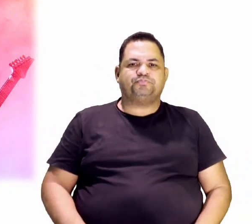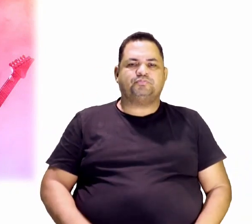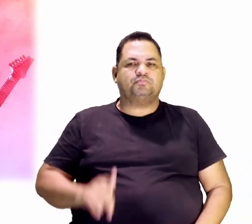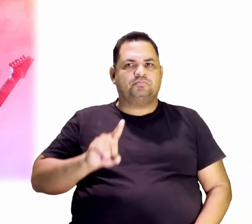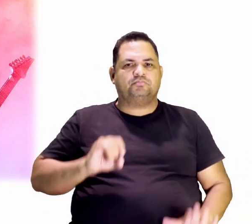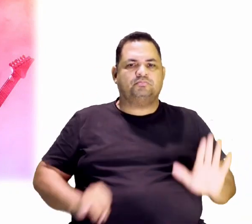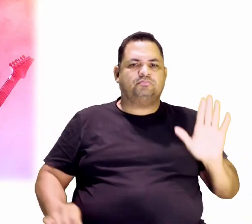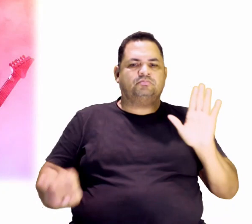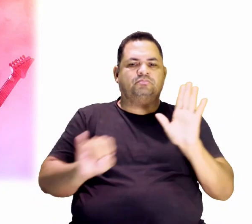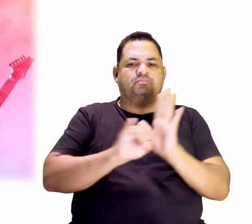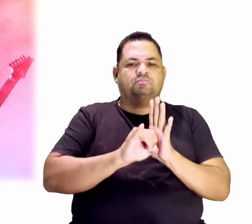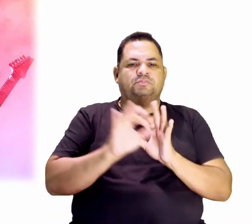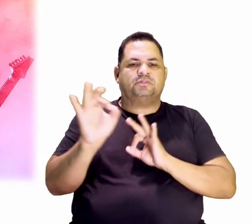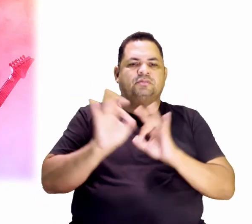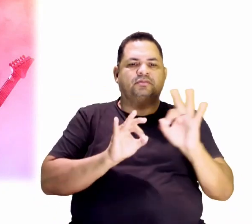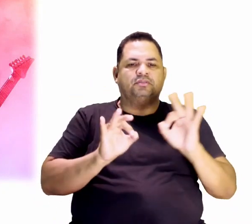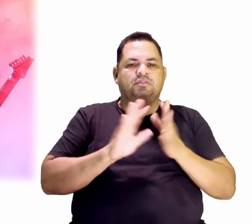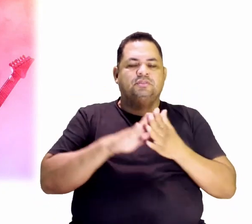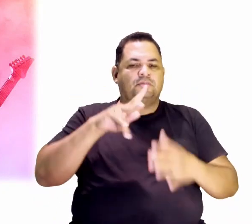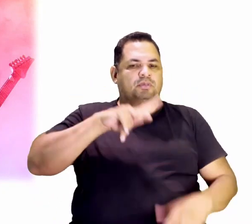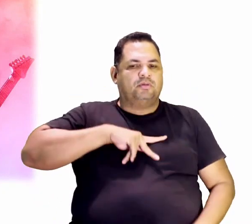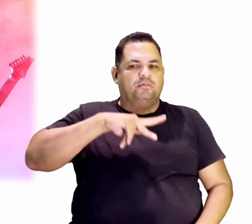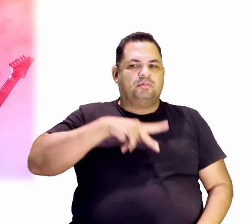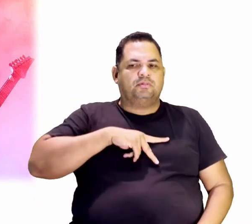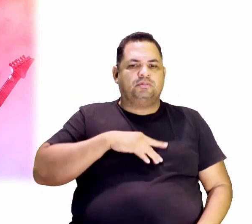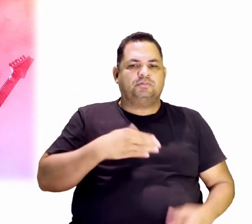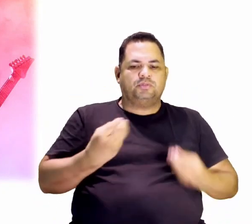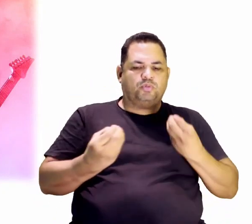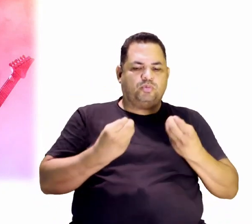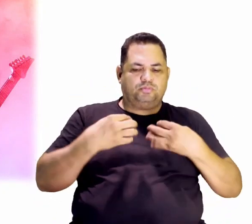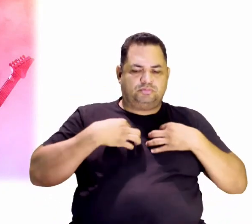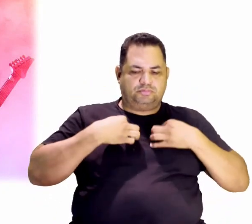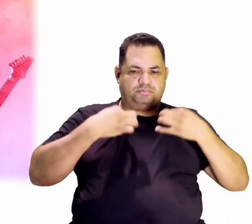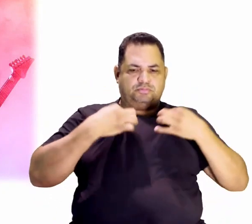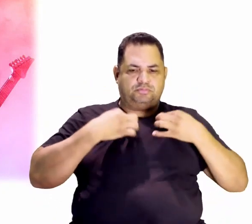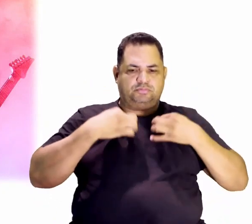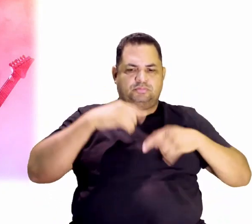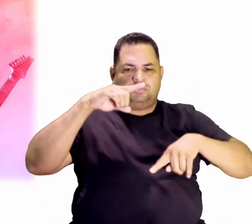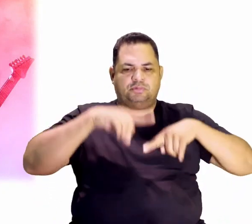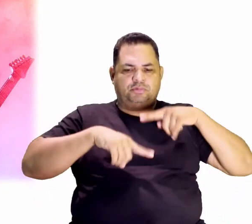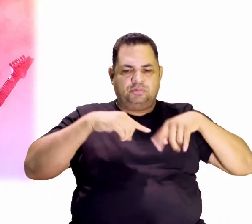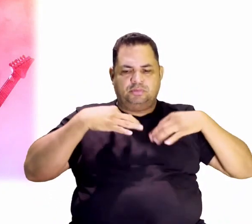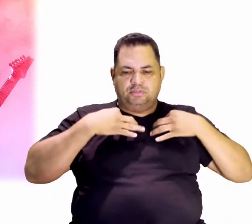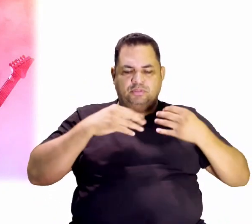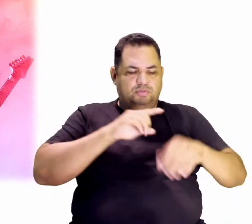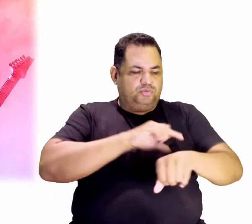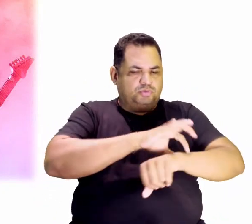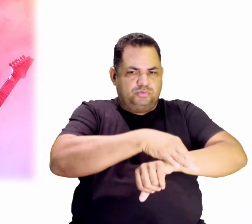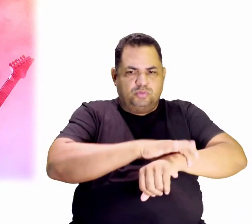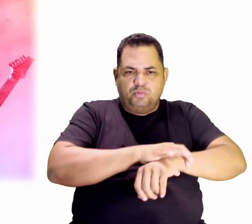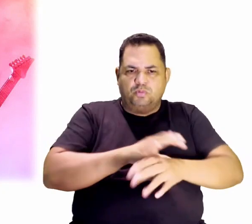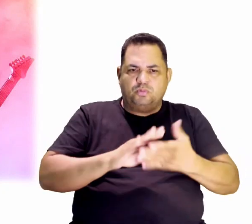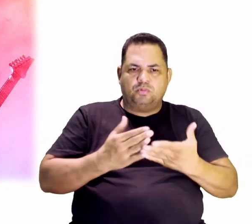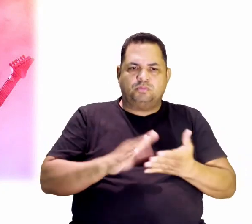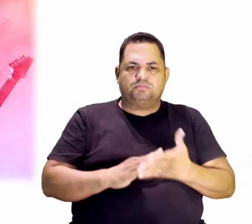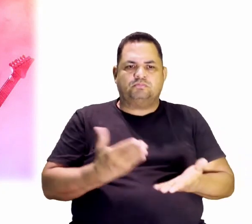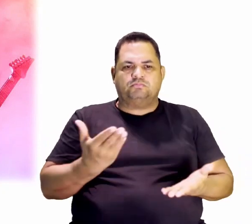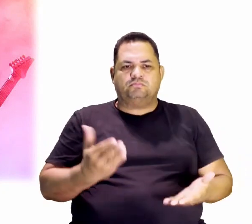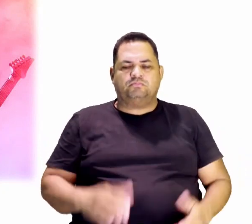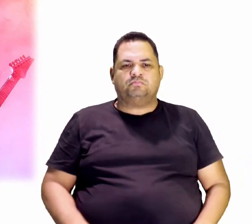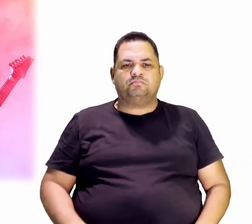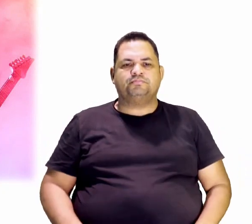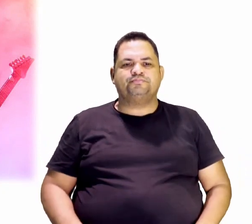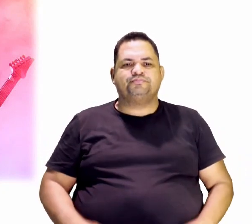identidade que você cria. E através dessa vestimenta, dos acessórios, né? Como por exemplo no caso de uma